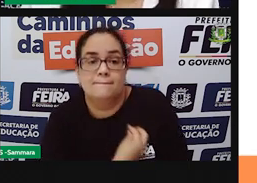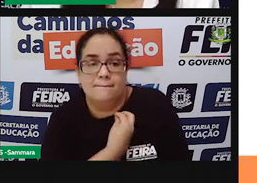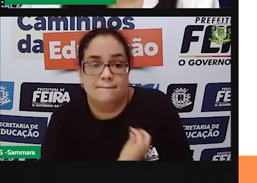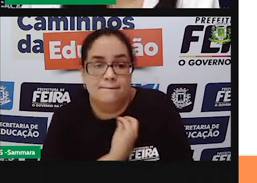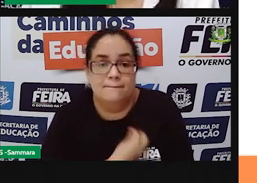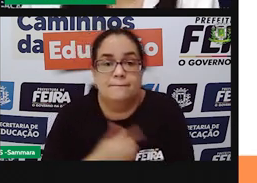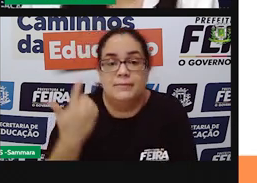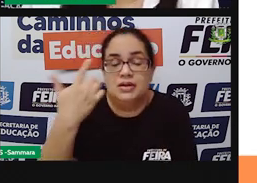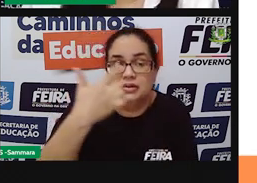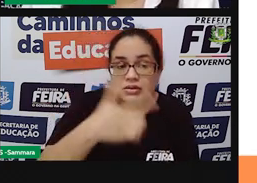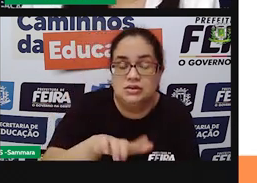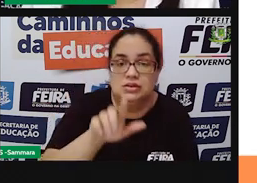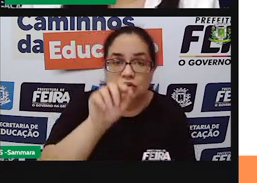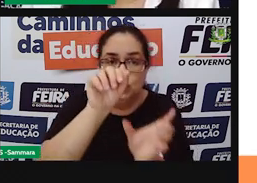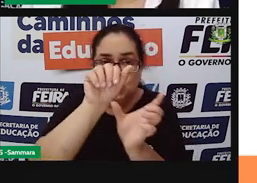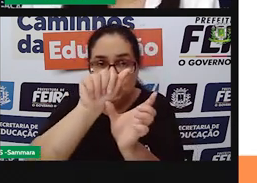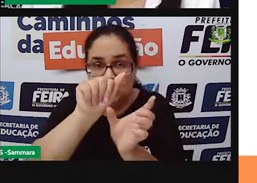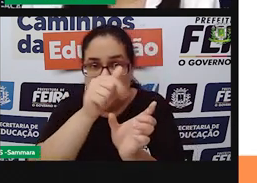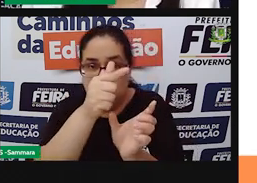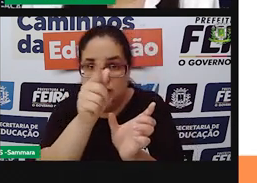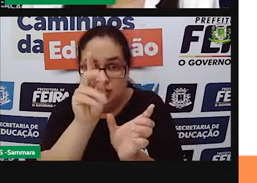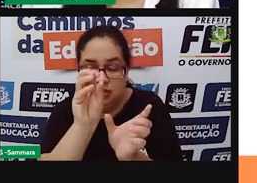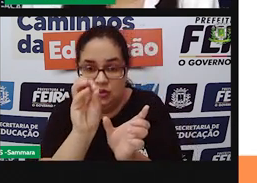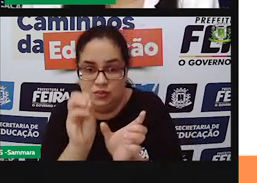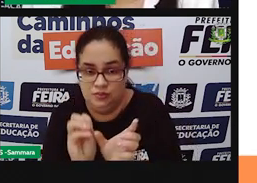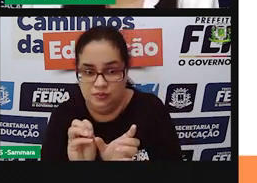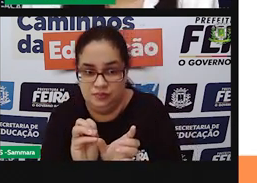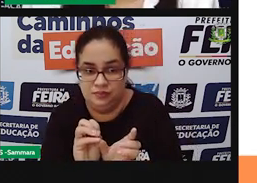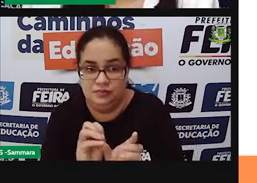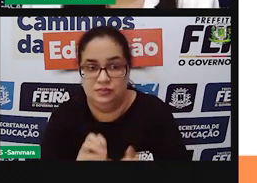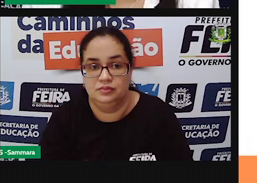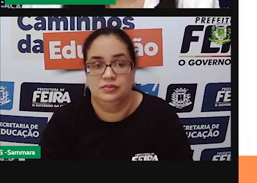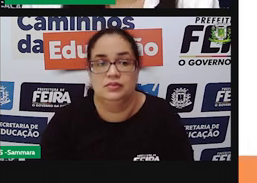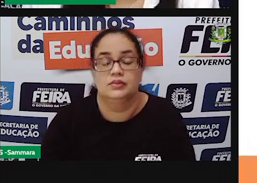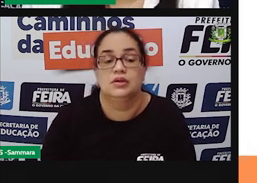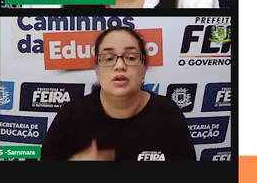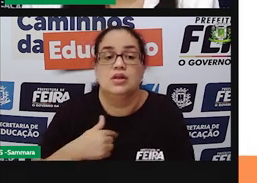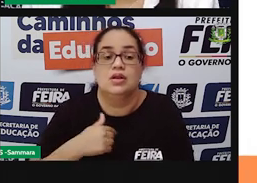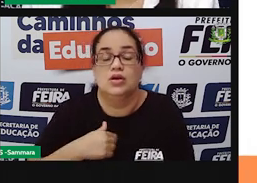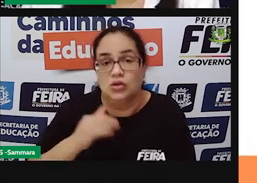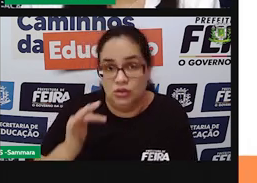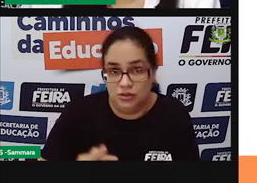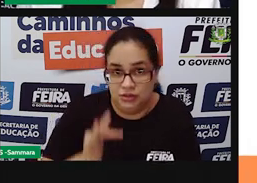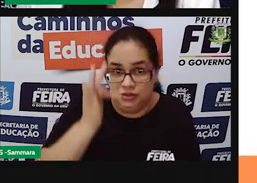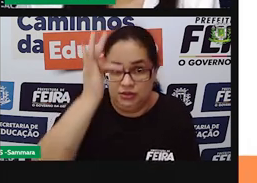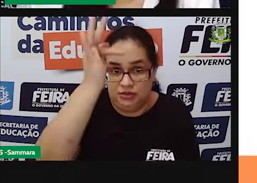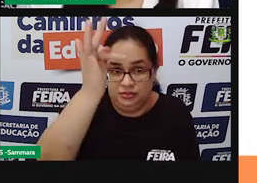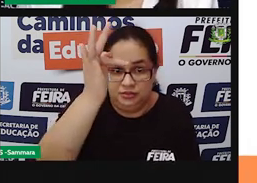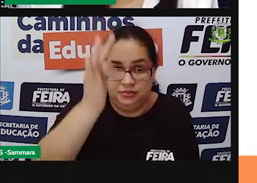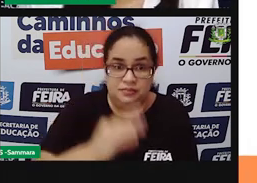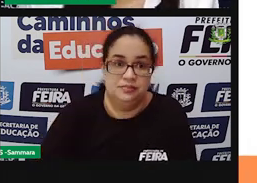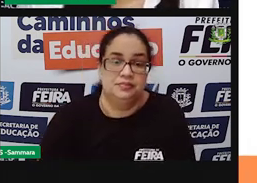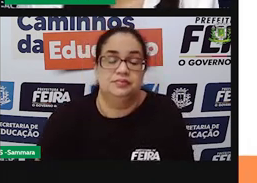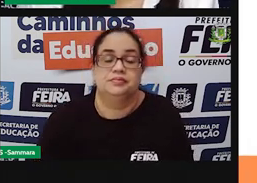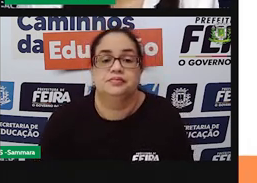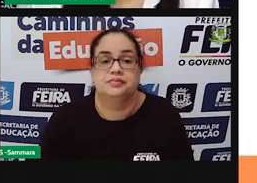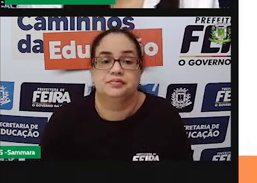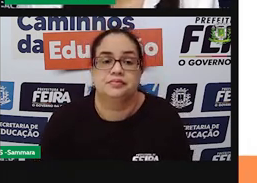do ão, do A com o tio e o O, porque está indicando o tempo futuro.